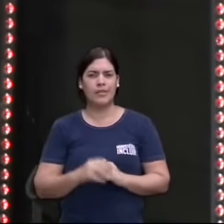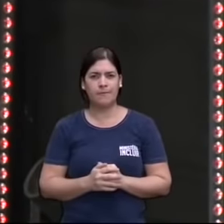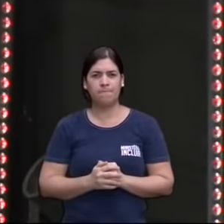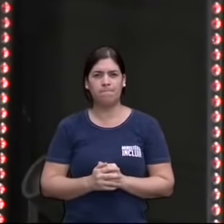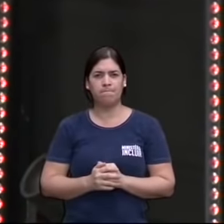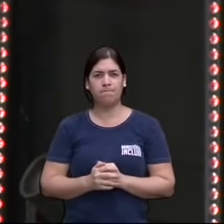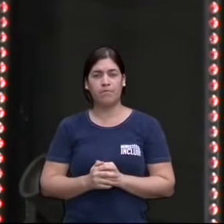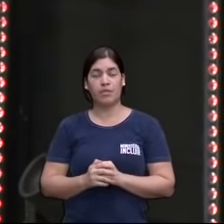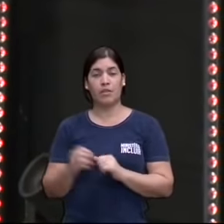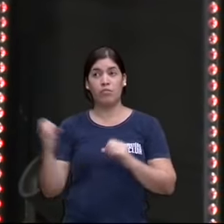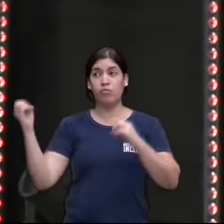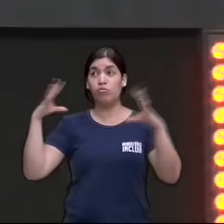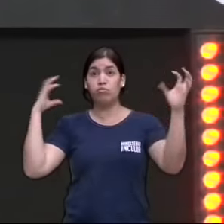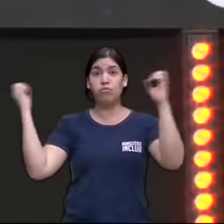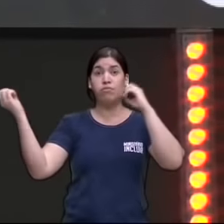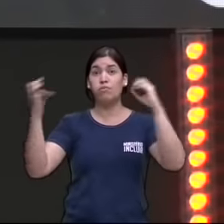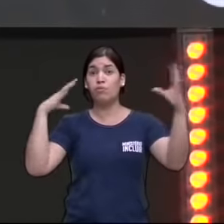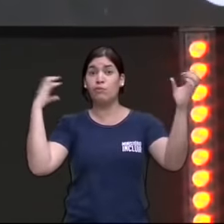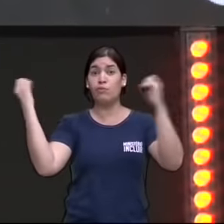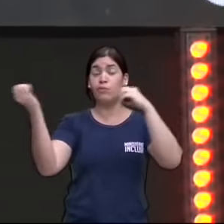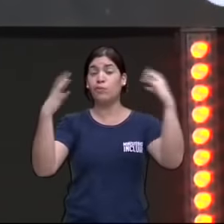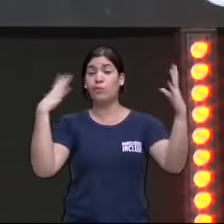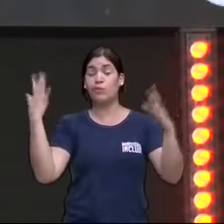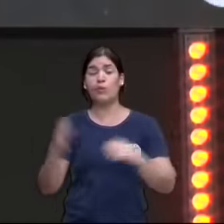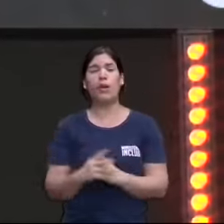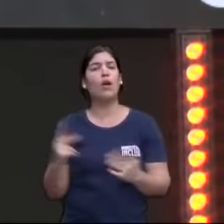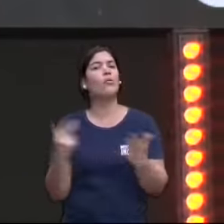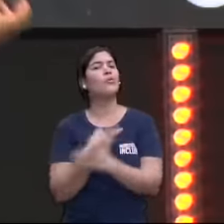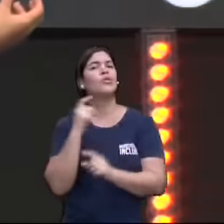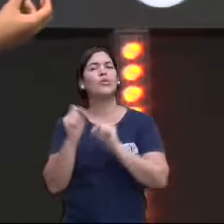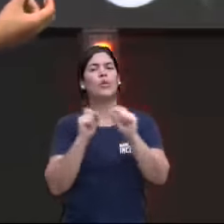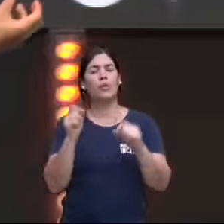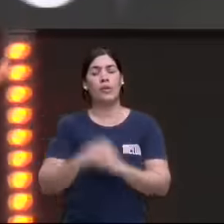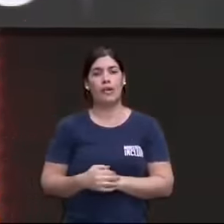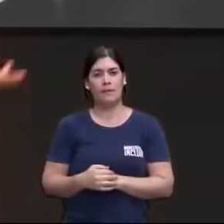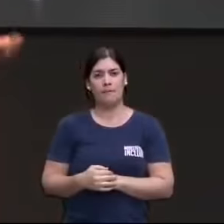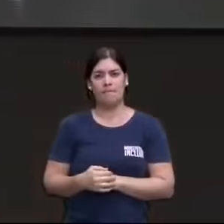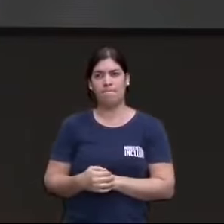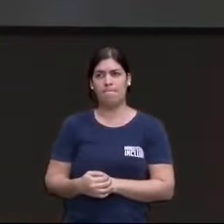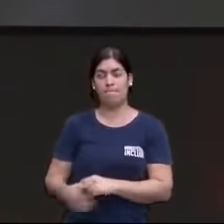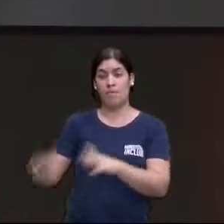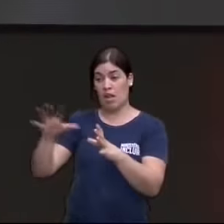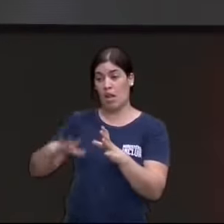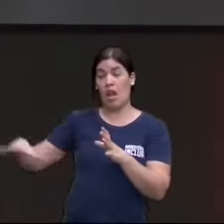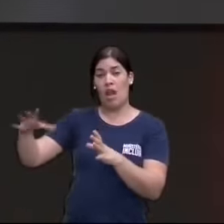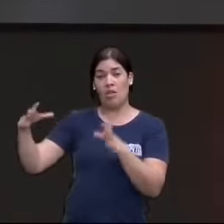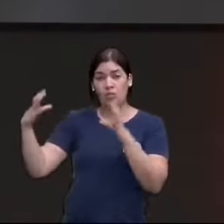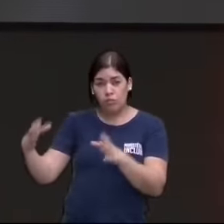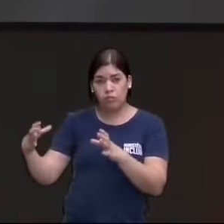as sirenes tocaram, porque um prisioneiro do campo de concentração conseguiu fugir.